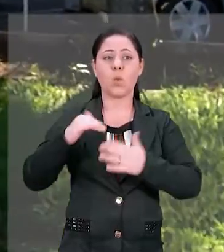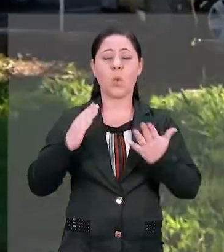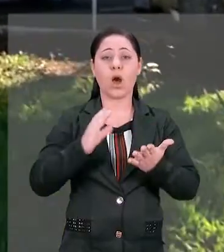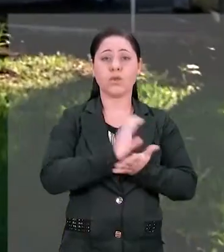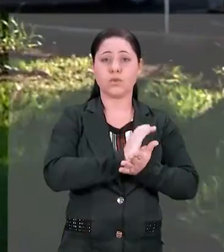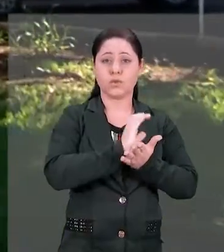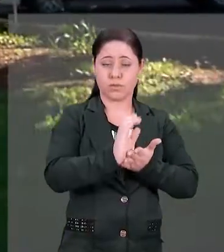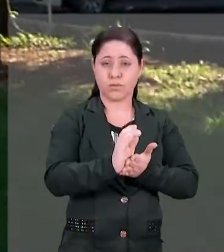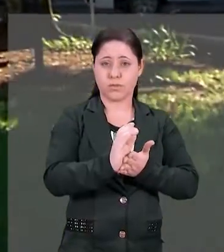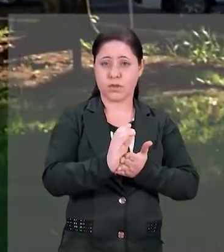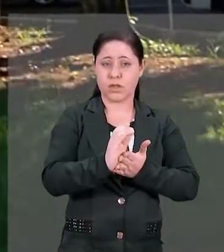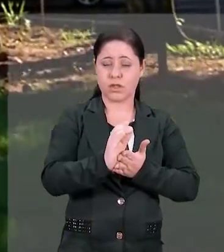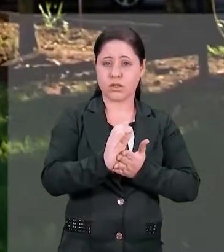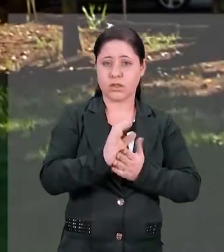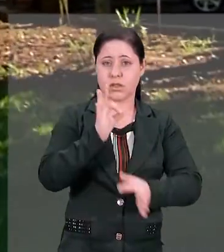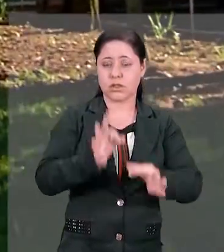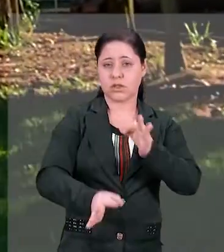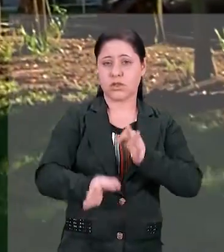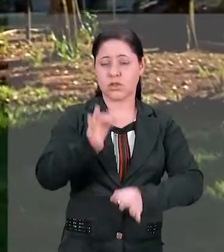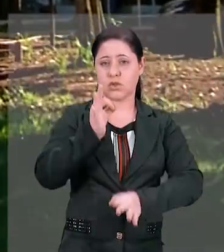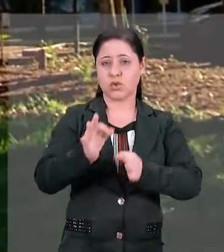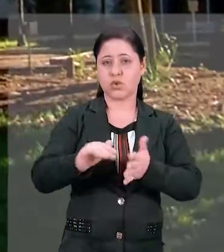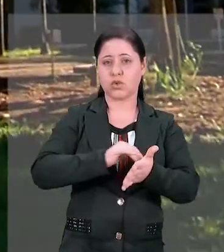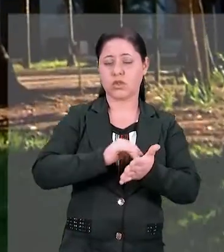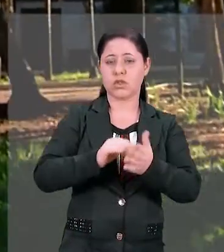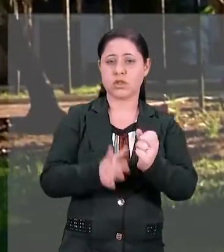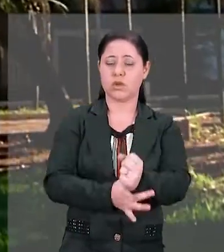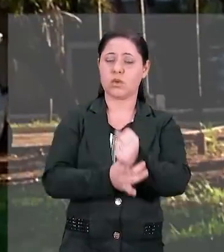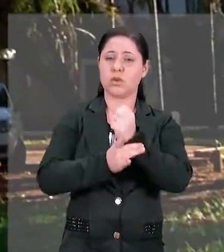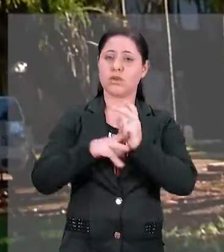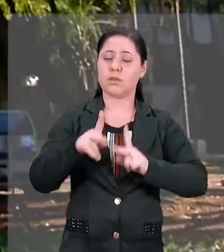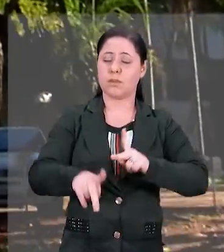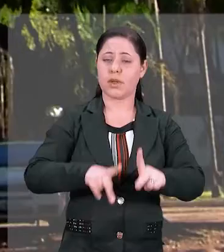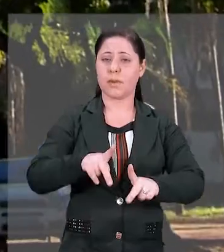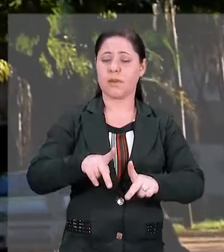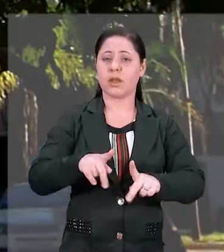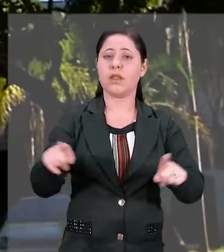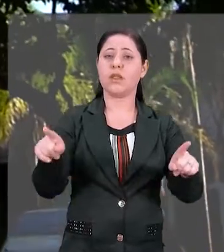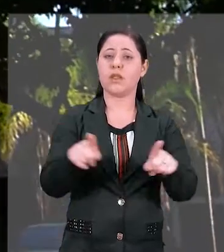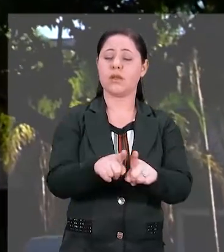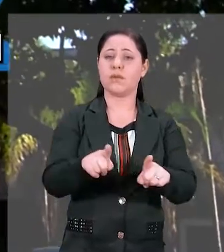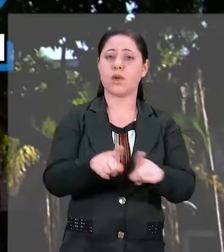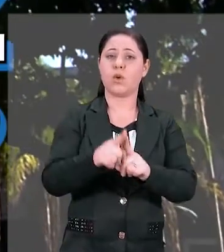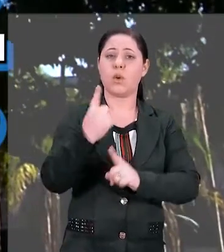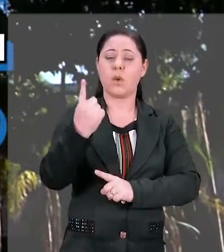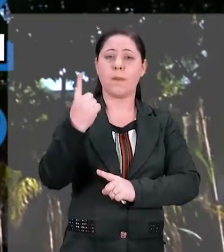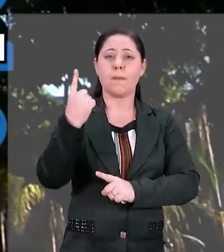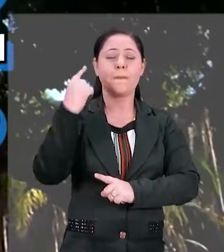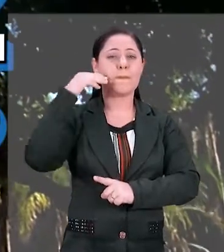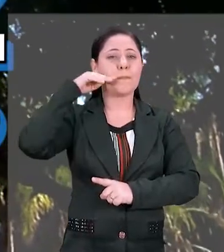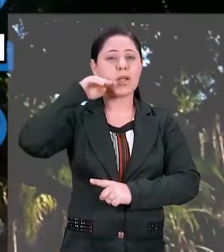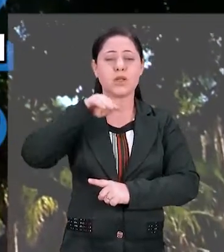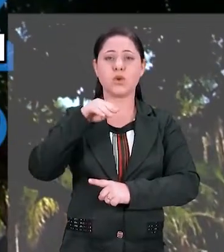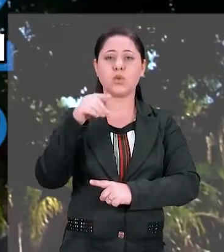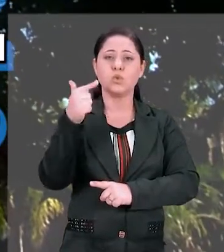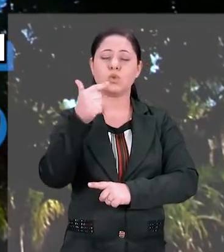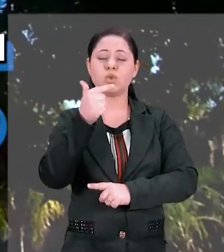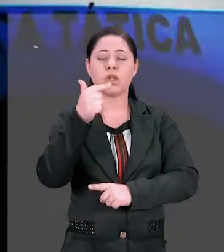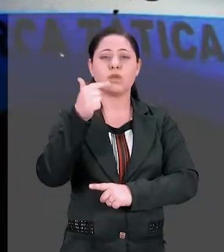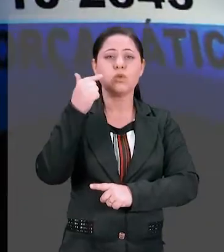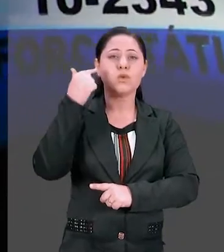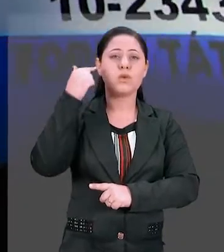à Secretaria Estadual de Justiça e Segurança Pública foi de R$1,2 bilhão